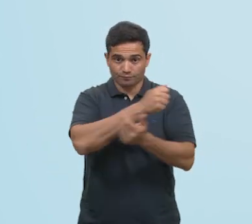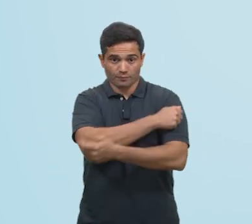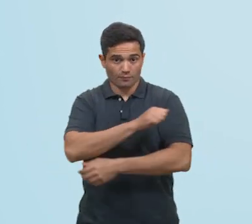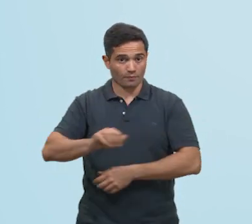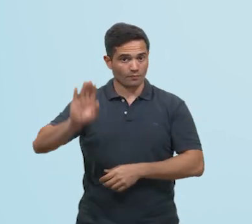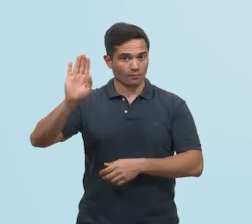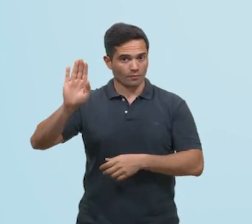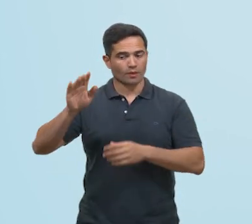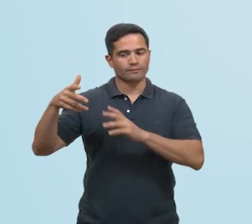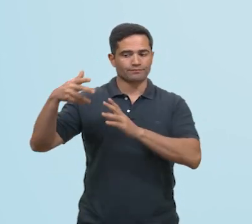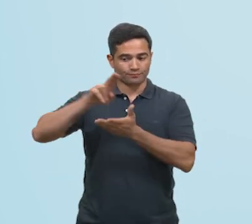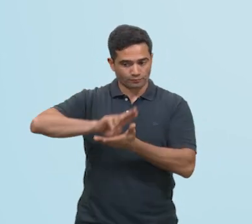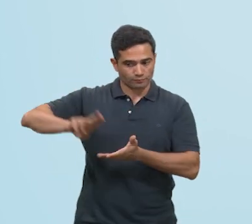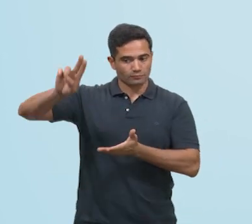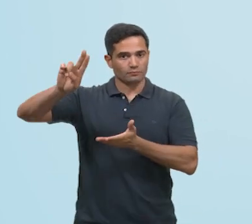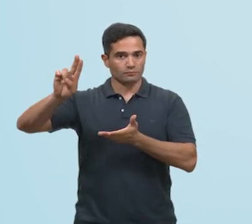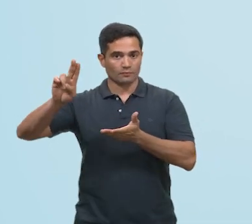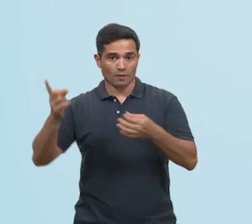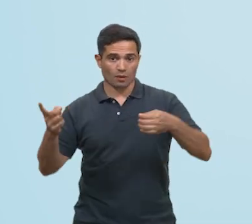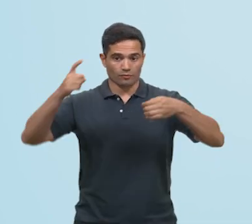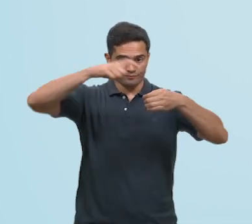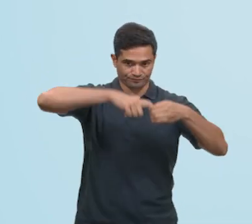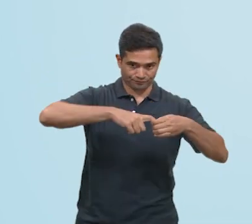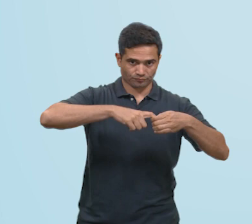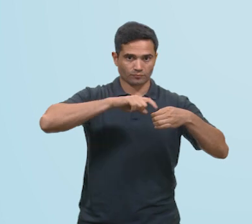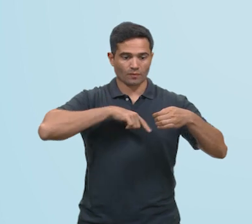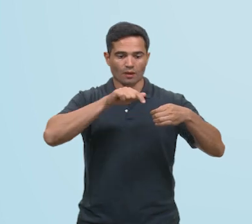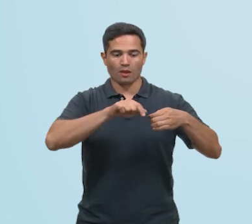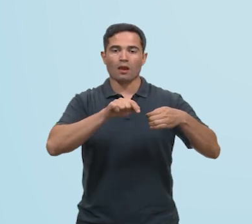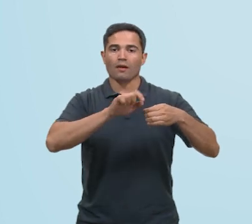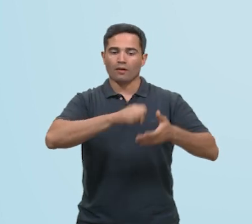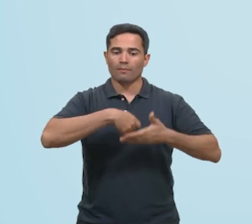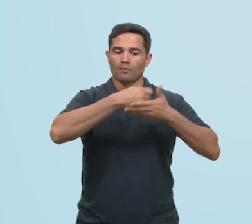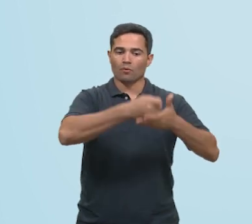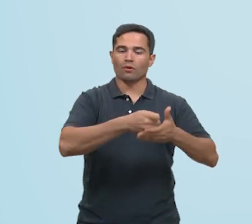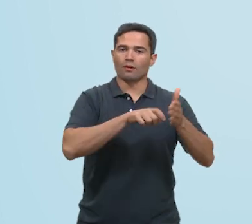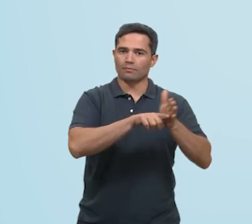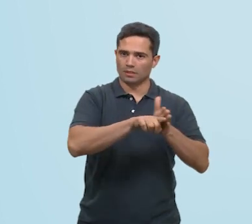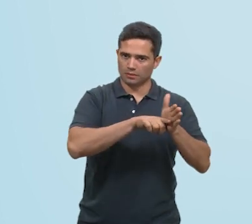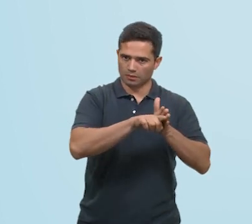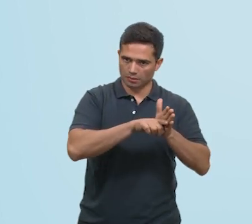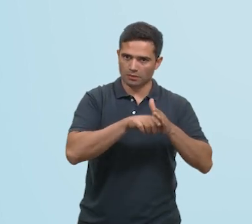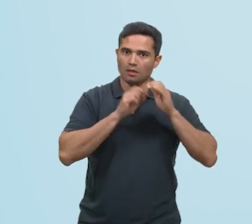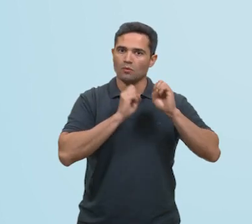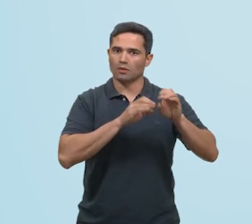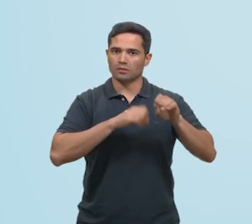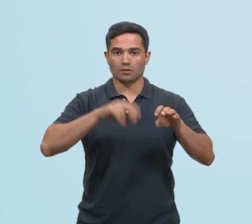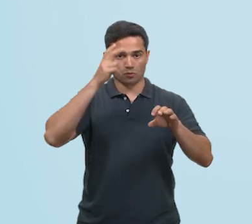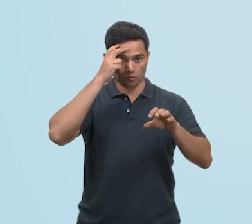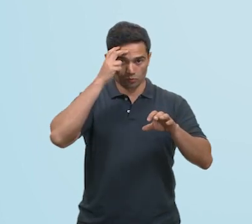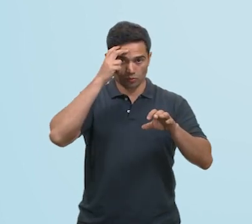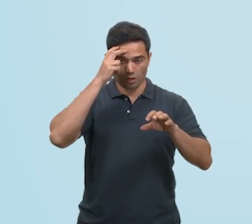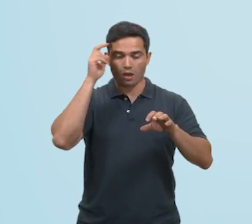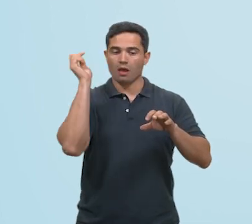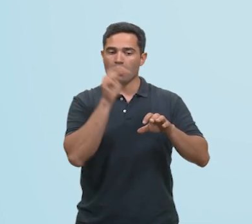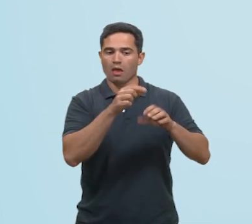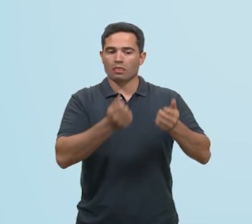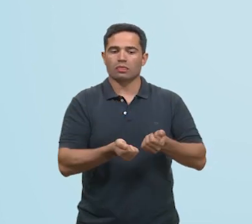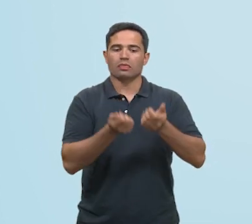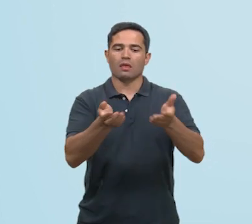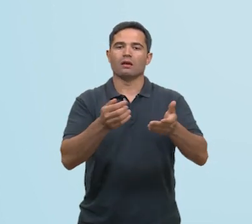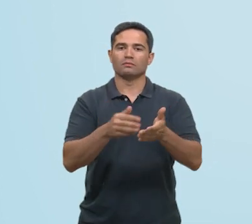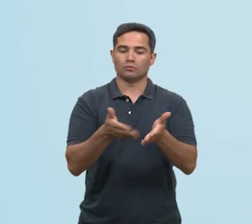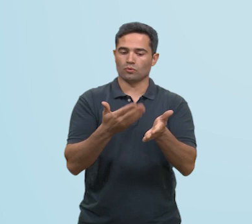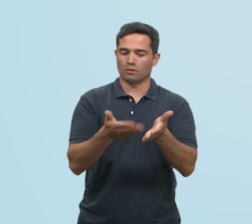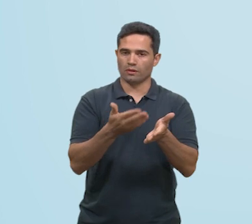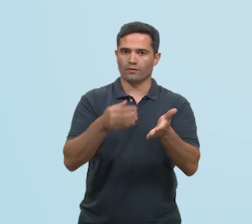candidatos a universidade em parceria com a Fundação de Apoio a pesquisa ao ensino e a cultura lançaram o